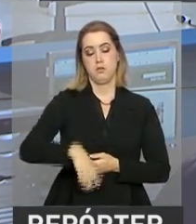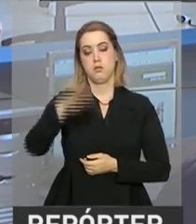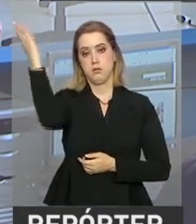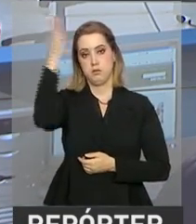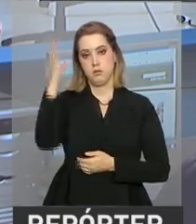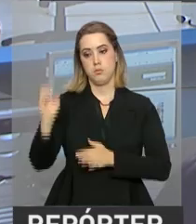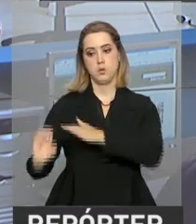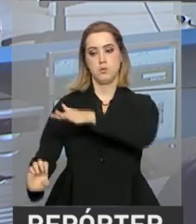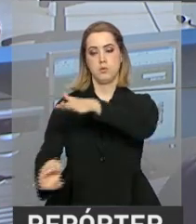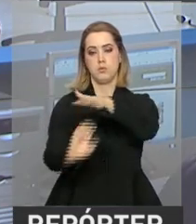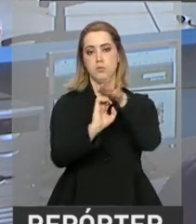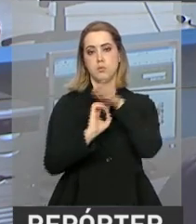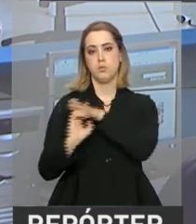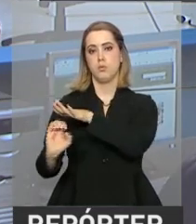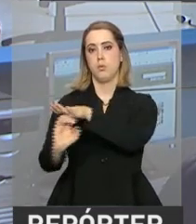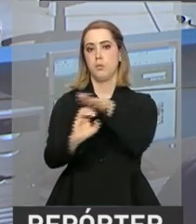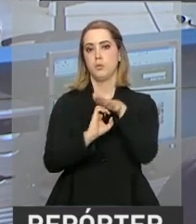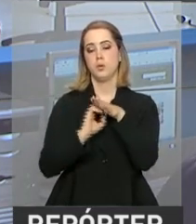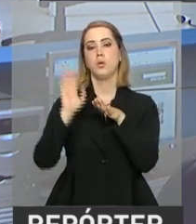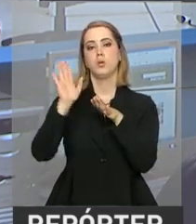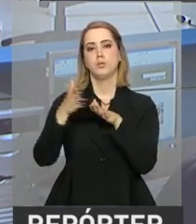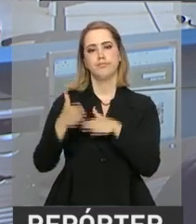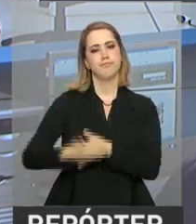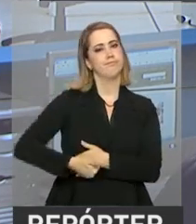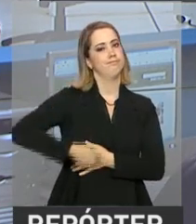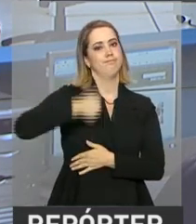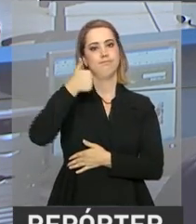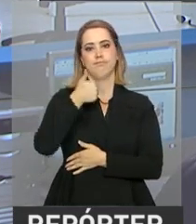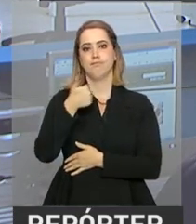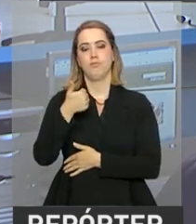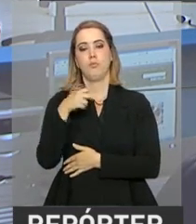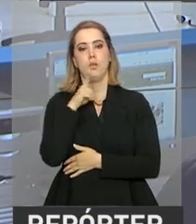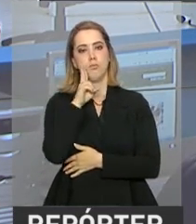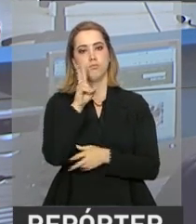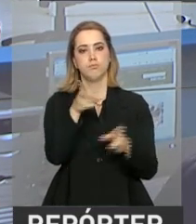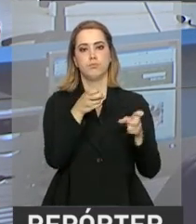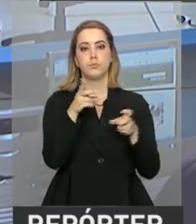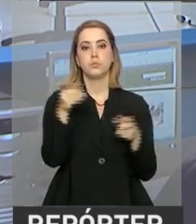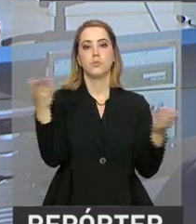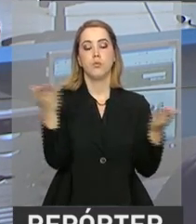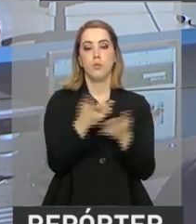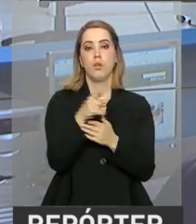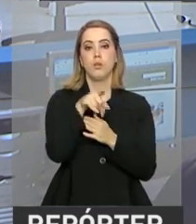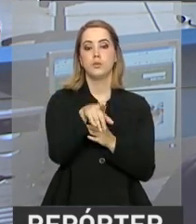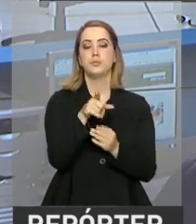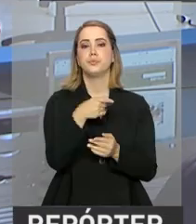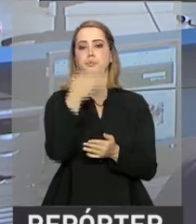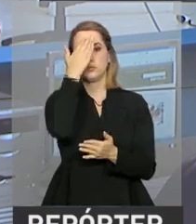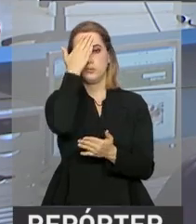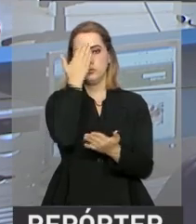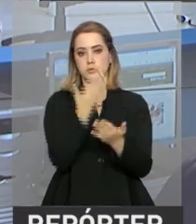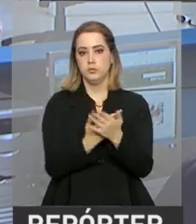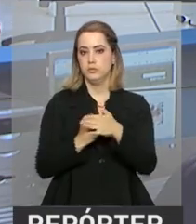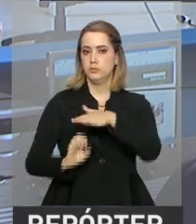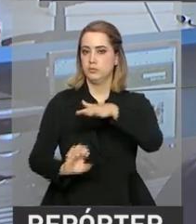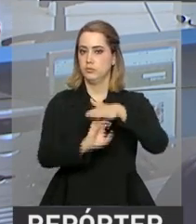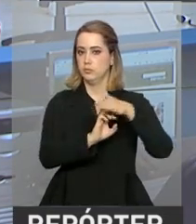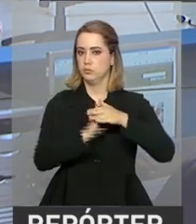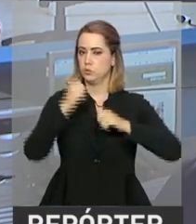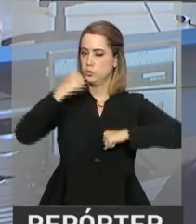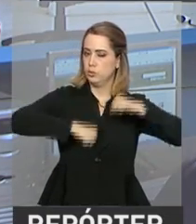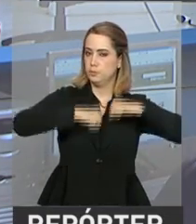otimistas é o que mostra o último levantamento da confederação nacional das indústrias sobre o índice de confiança do empresário industrial